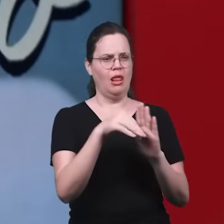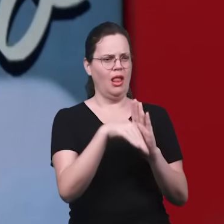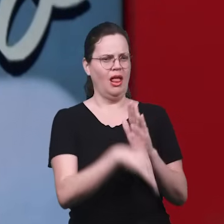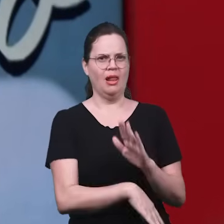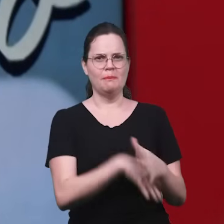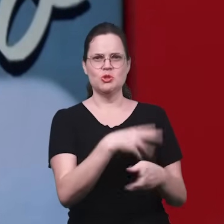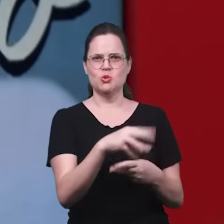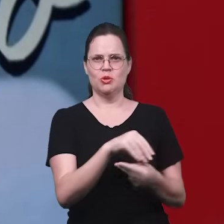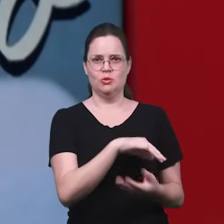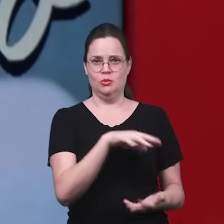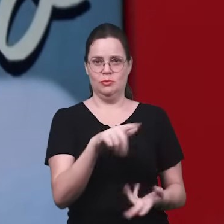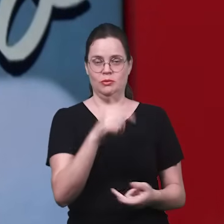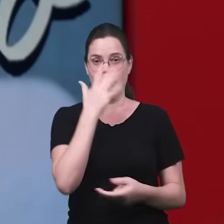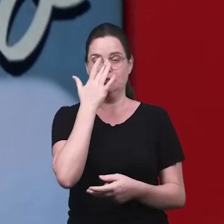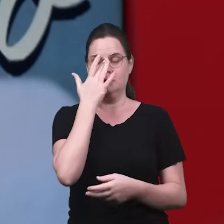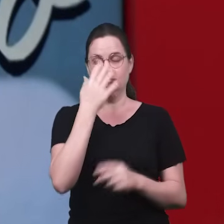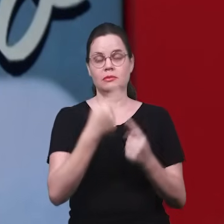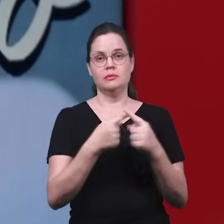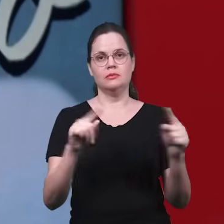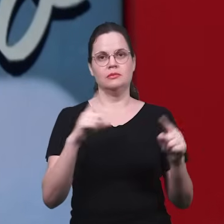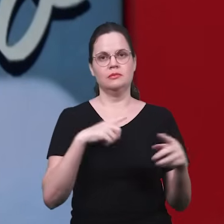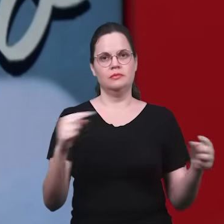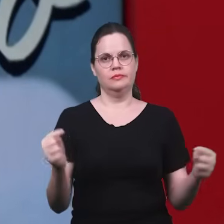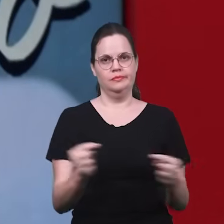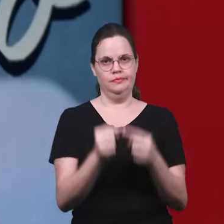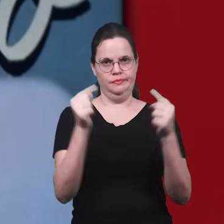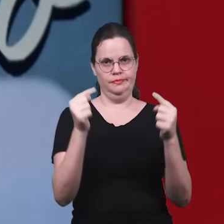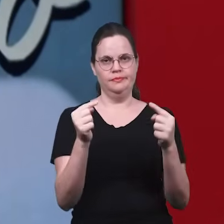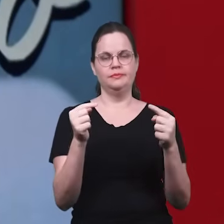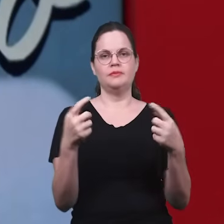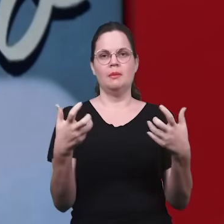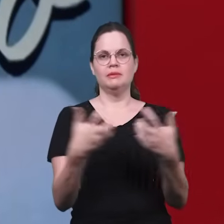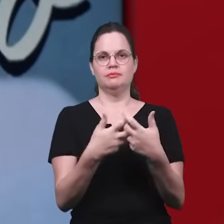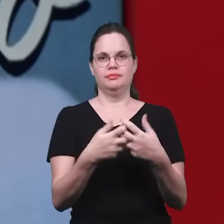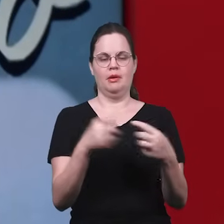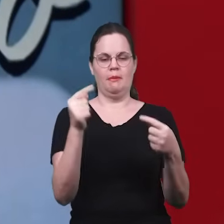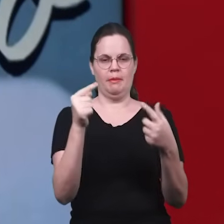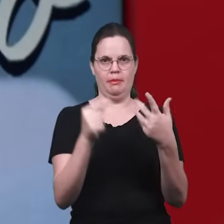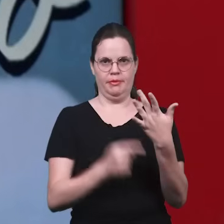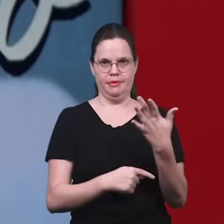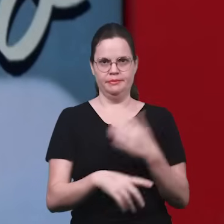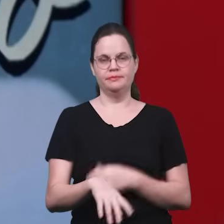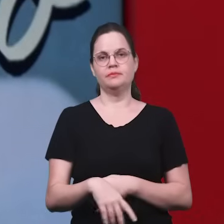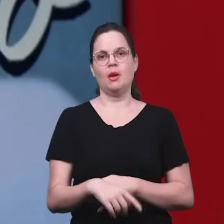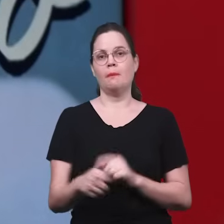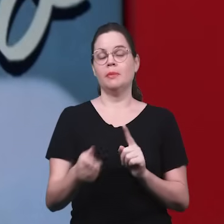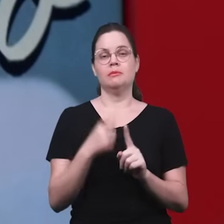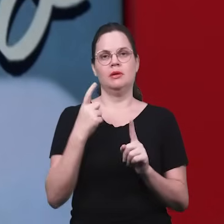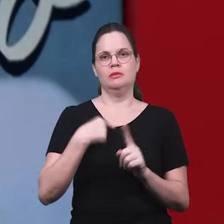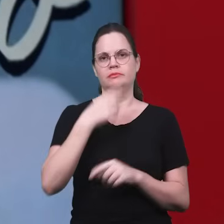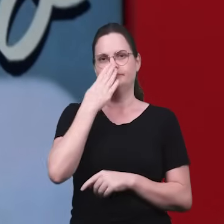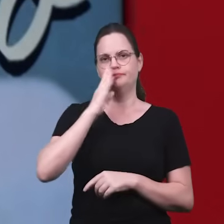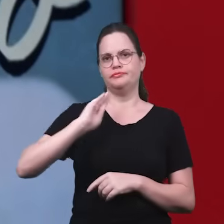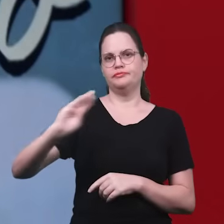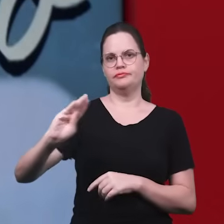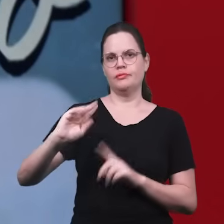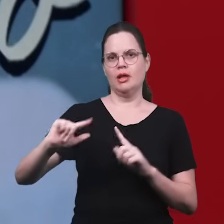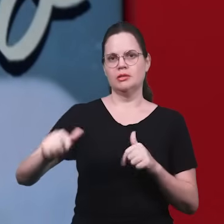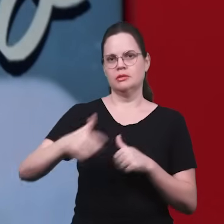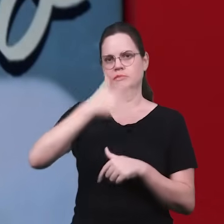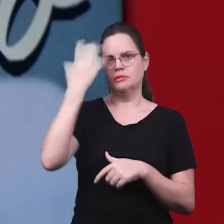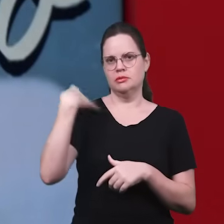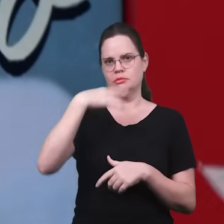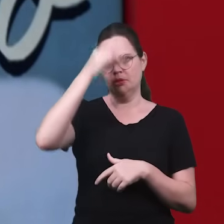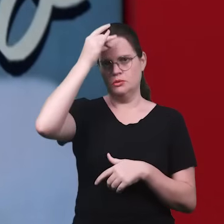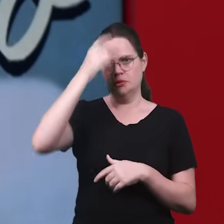está relacionada a alguns pontos importantes. O primeiro, um distanciamento do Pentecostes, né? Nós já